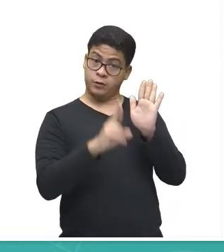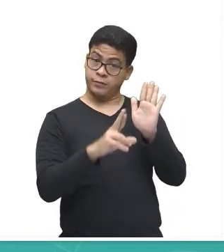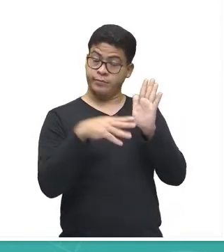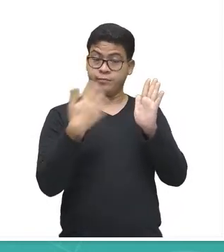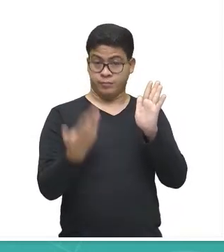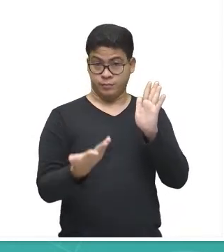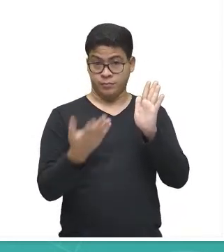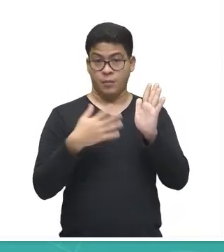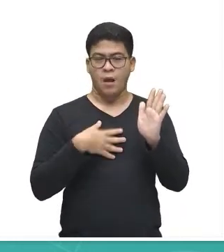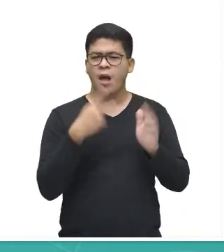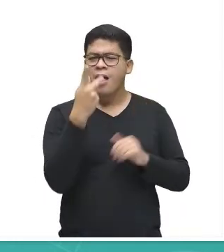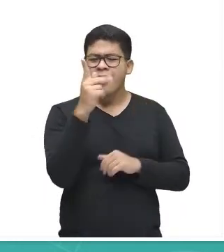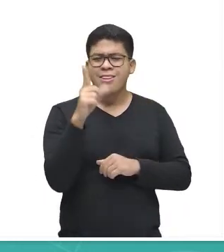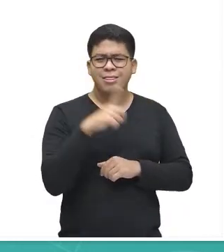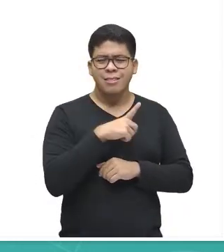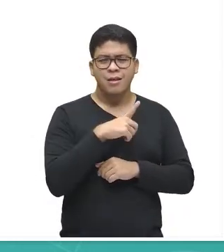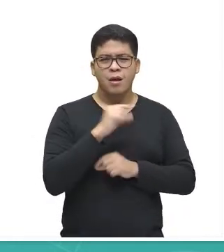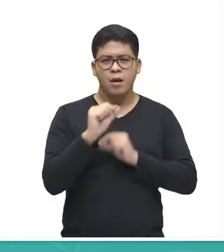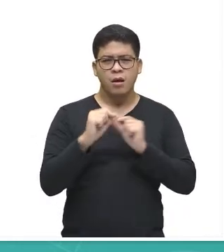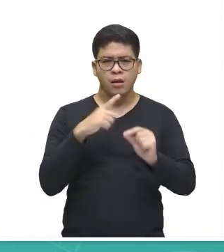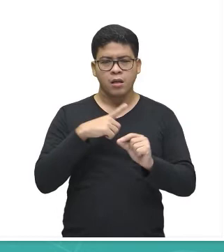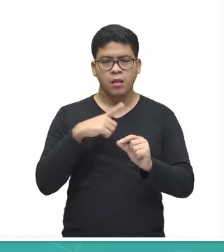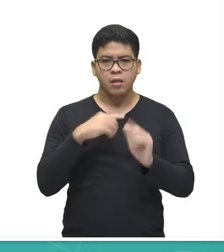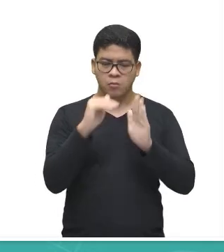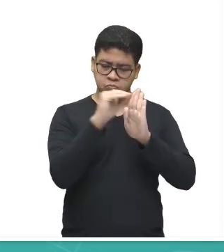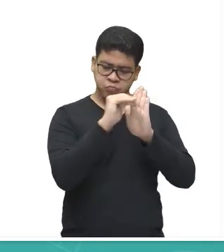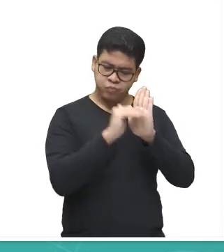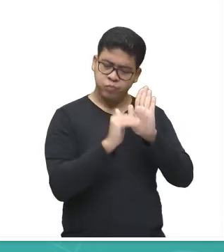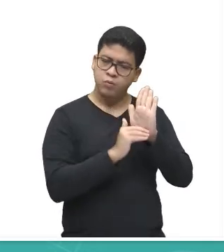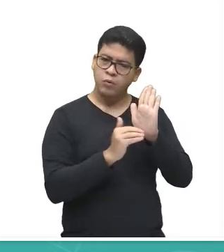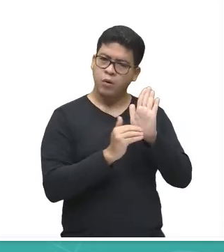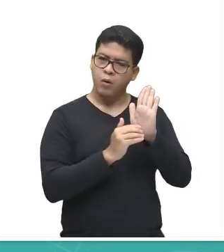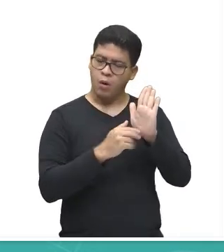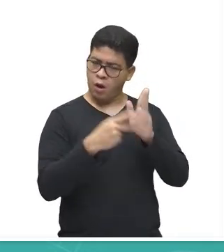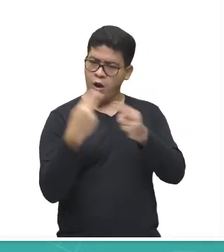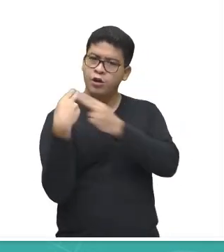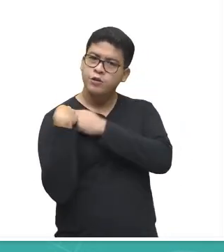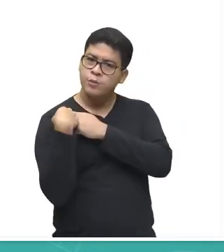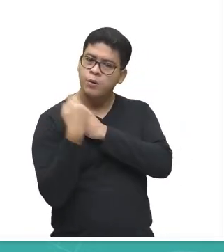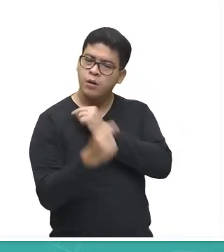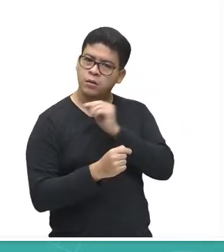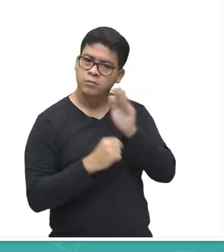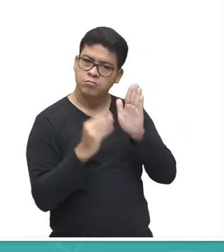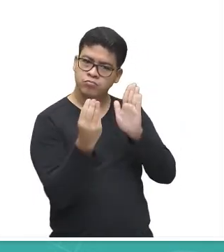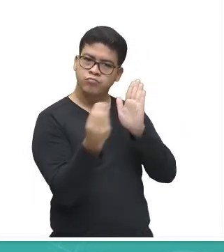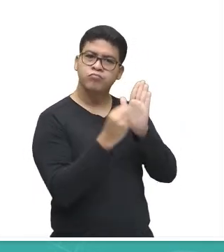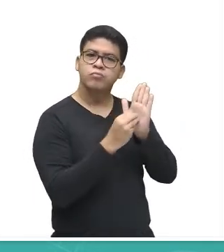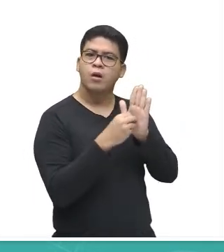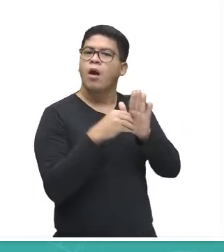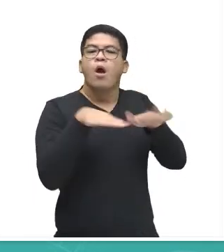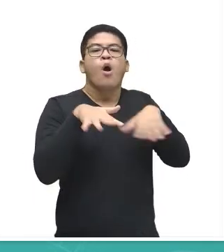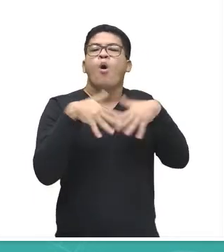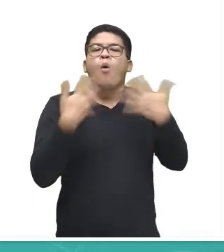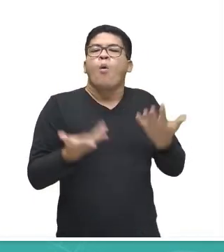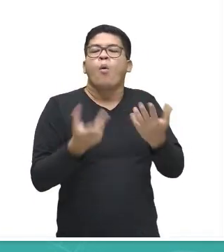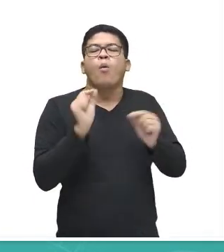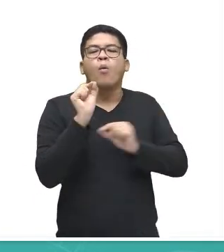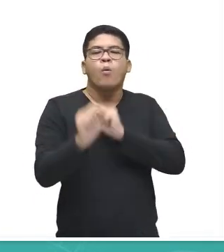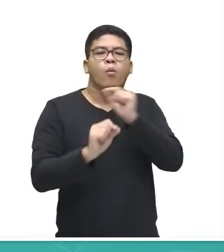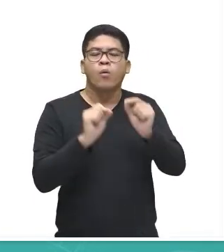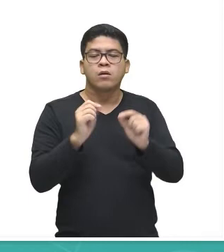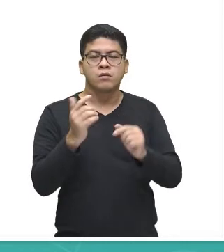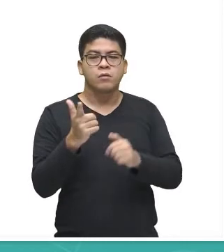respondam. Seus pais estabelecem algumas tarefas para você? Quais tarefas estabelecidas